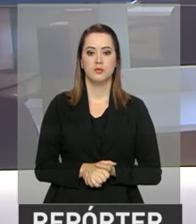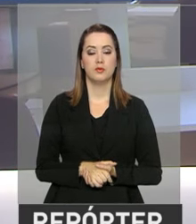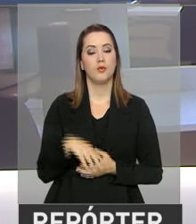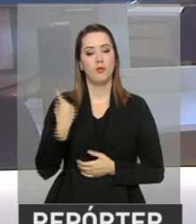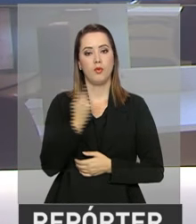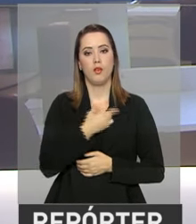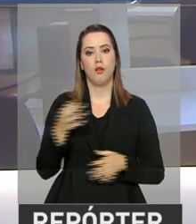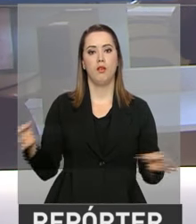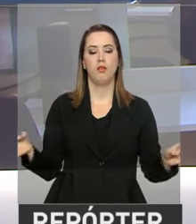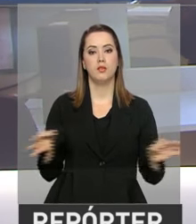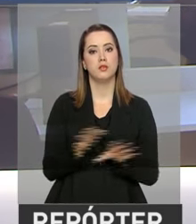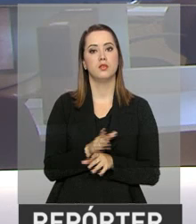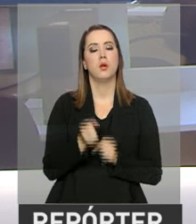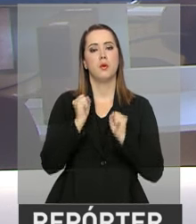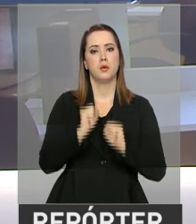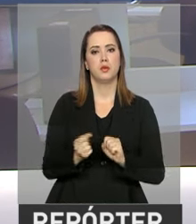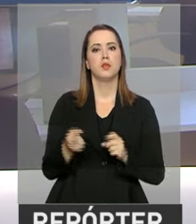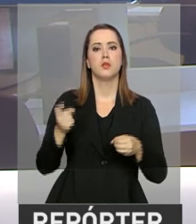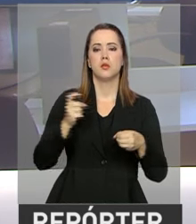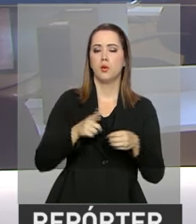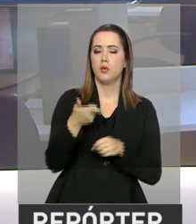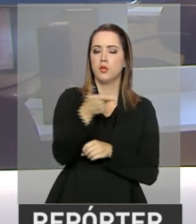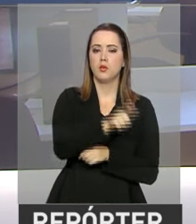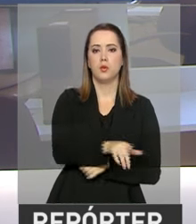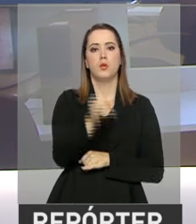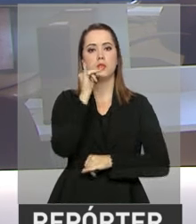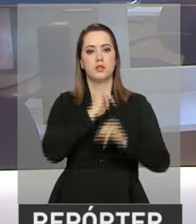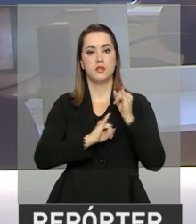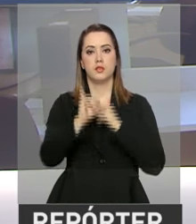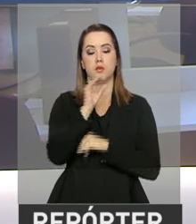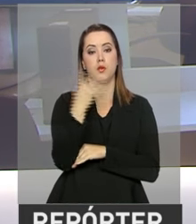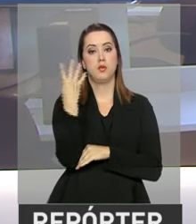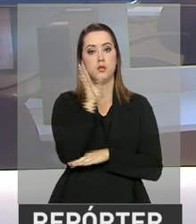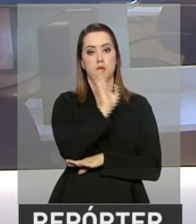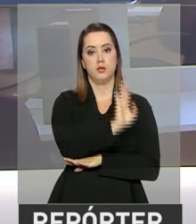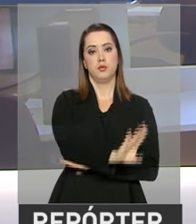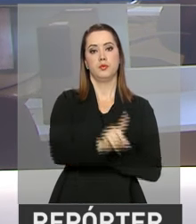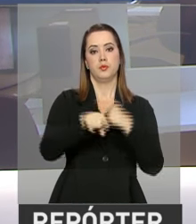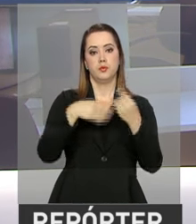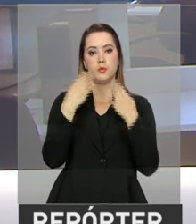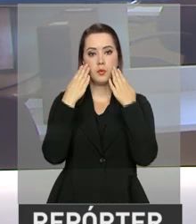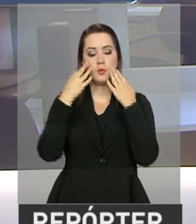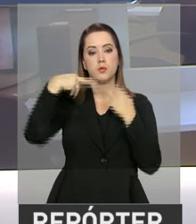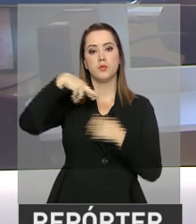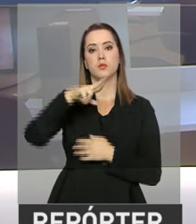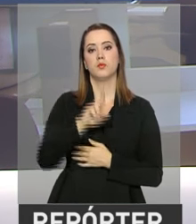E nós ficamos por aqui. Podemos voltar a qualquer momento com outras informações ou às 16h na próxima